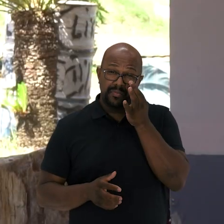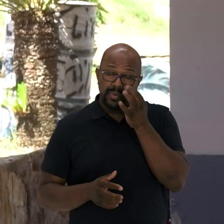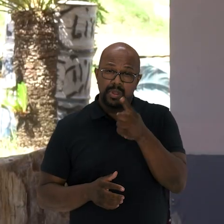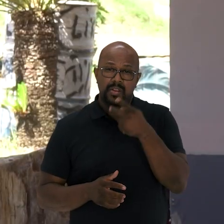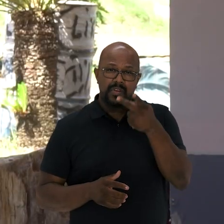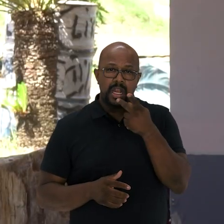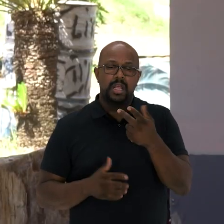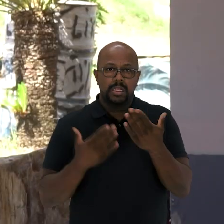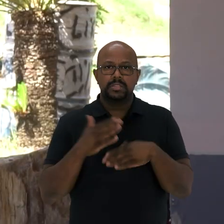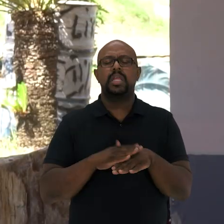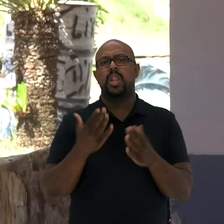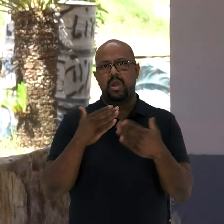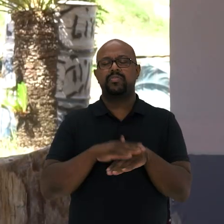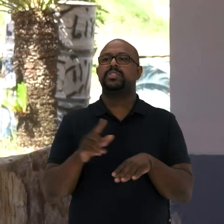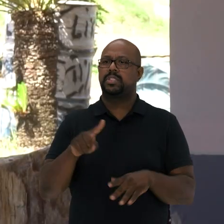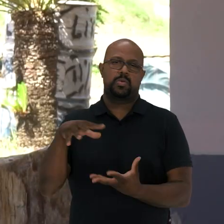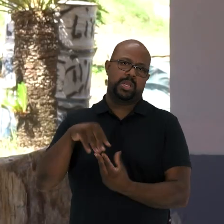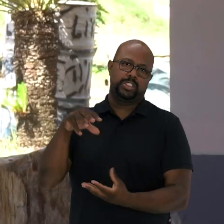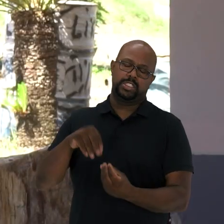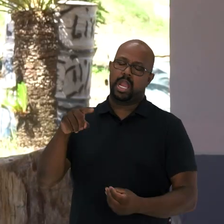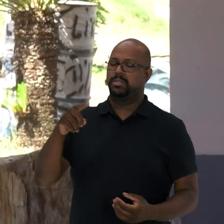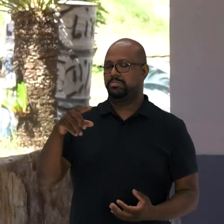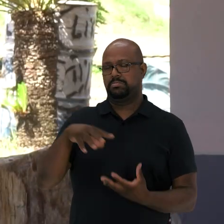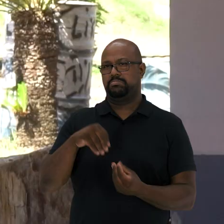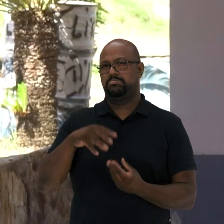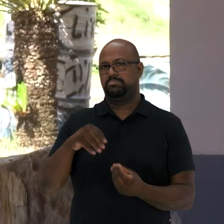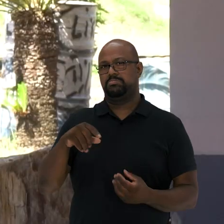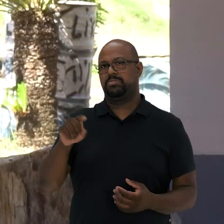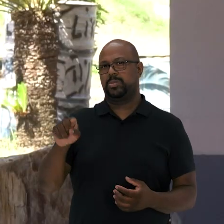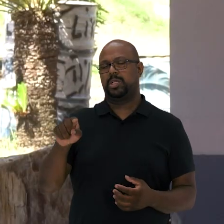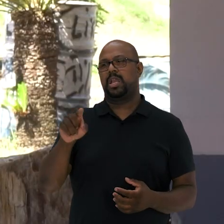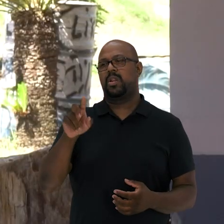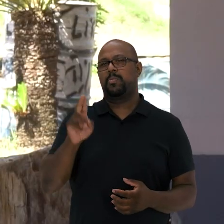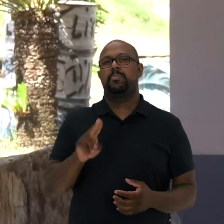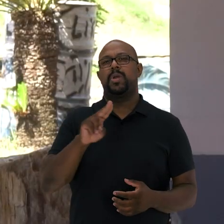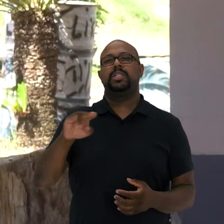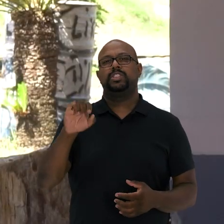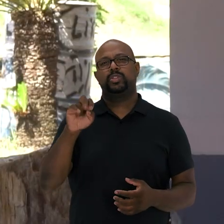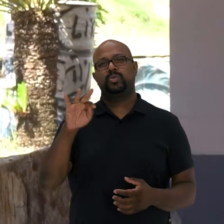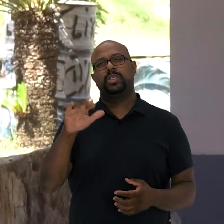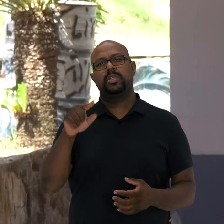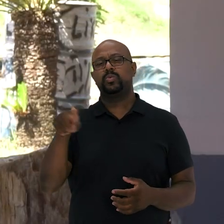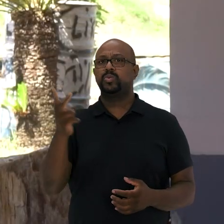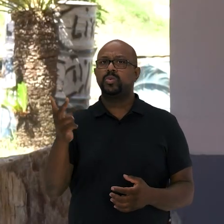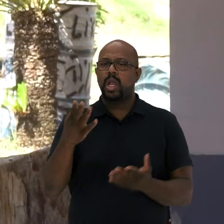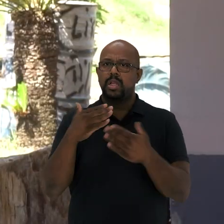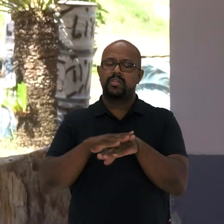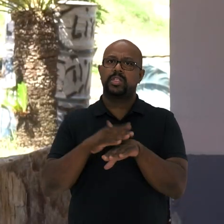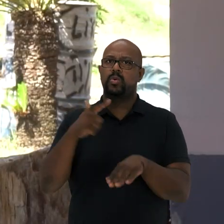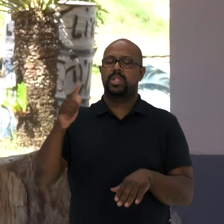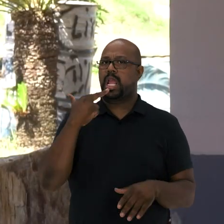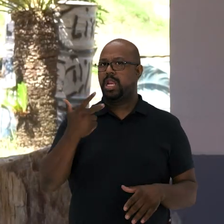senhor viu ele falando em outra língua? E ele conversando com a entidade, né, o espírito, né, que era um padre jesuíta. Sim. Os dois conversando em outra